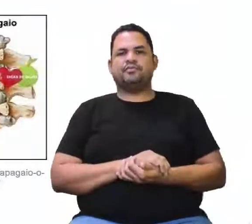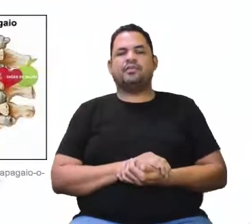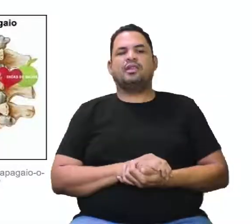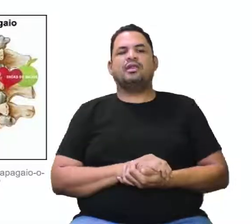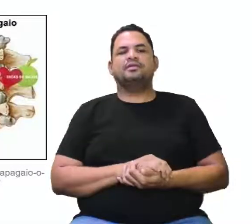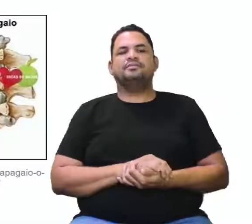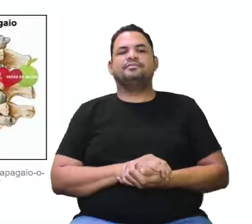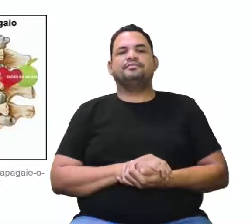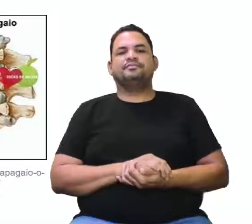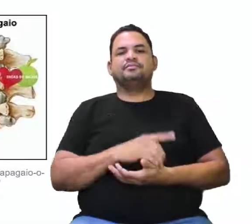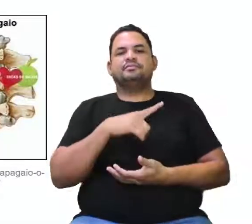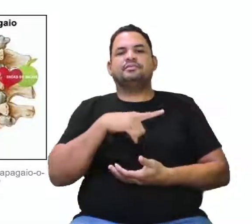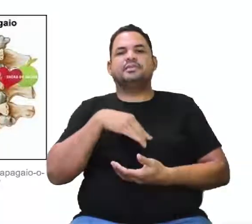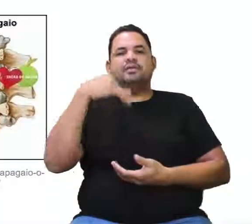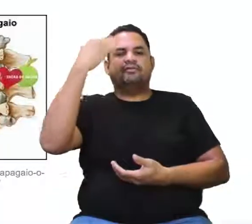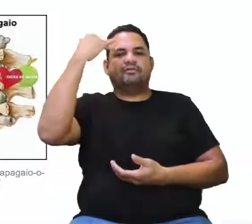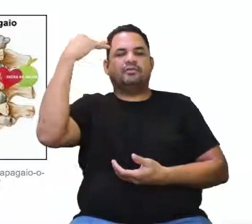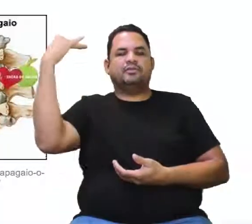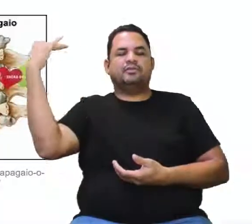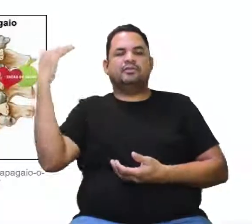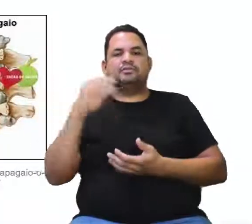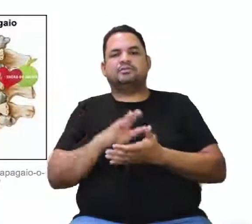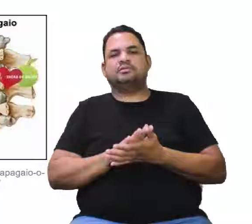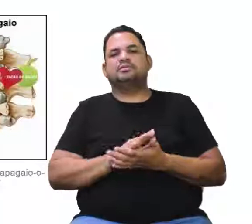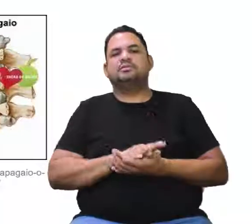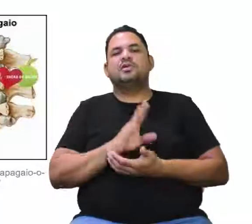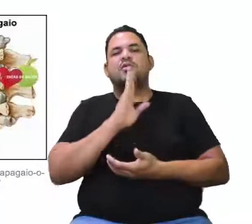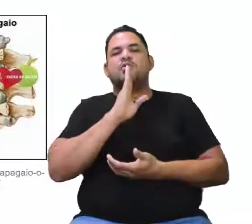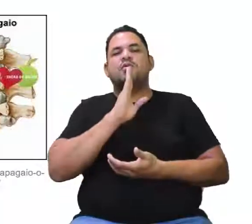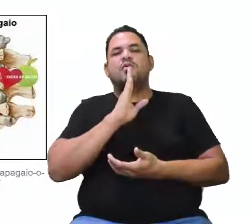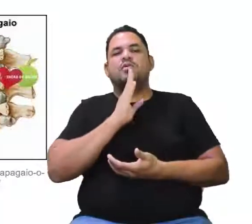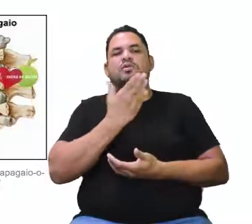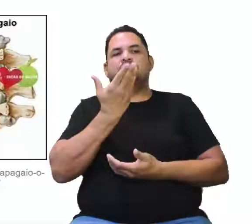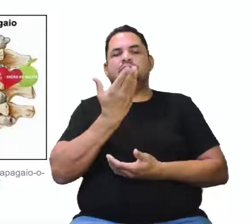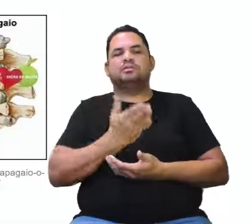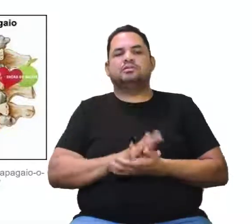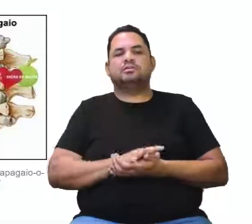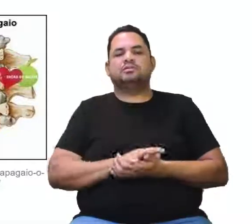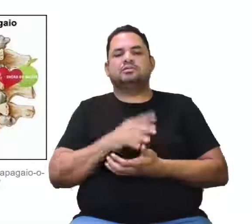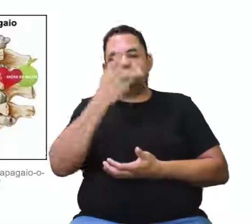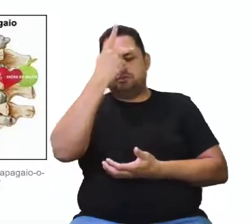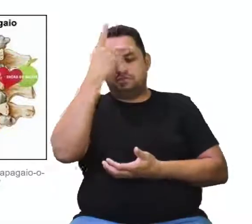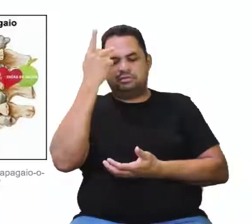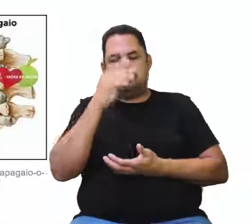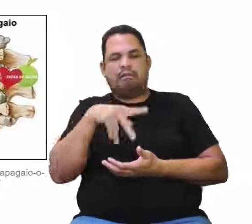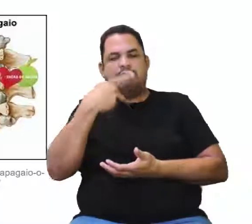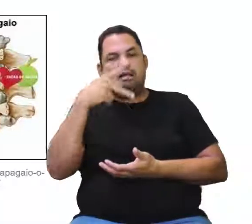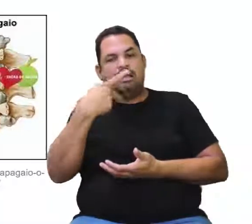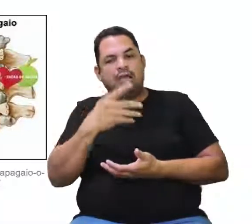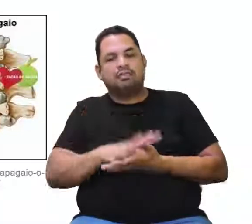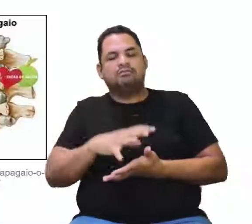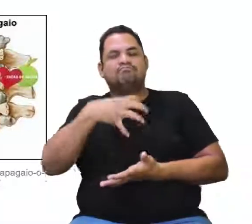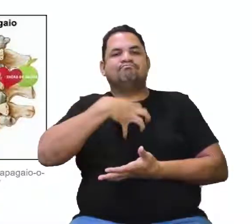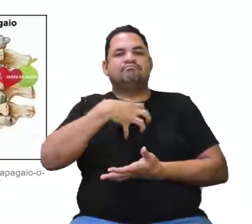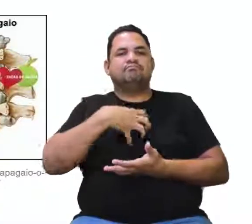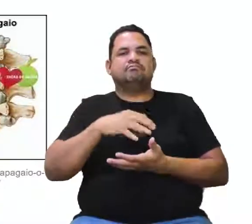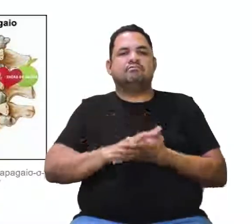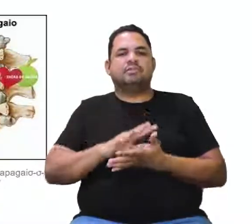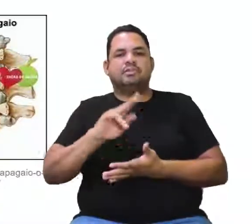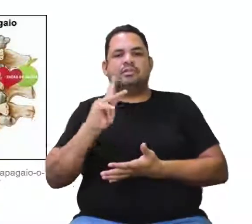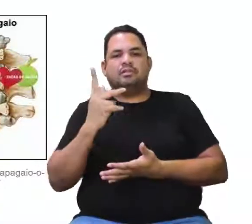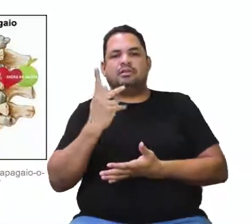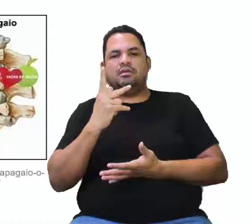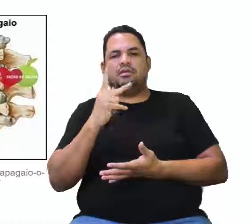temos aqui um que é bem famoso, né, professora Iris? Muito conhecido, muita gente reclama, muita gente sente, que é a hérnia